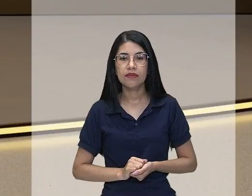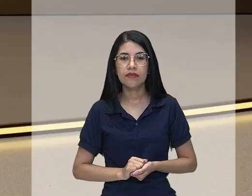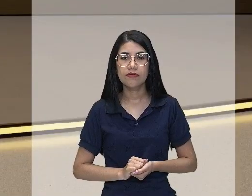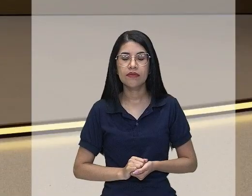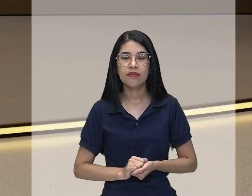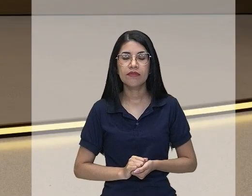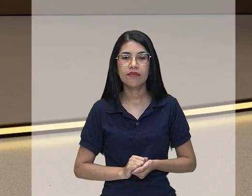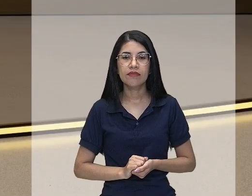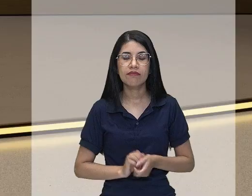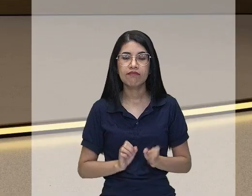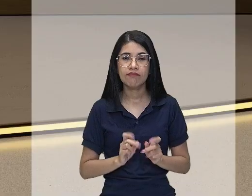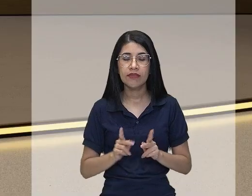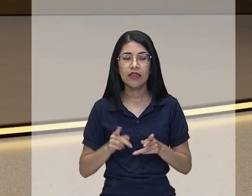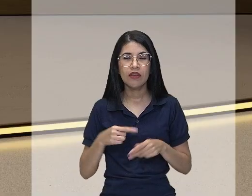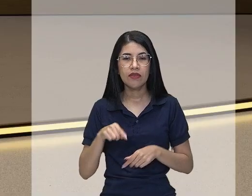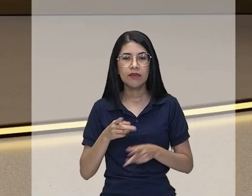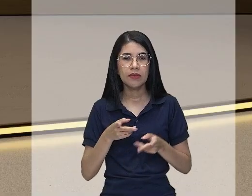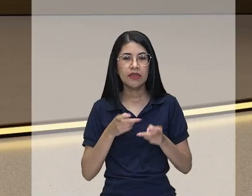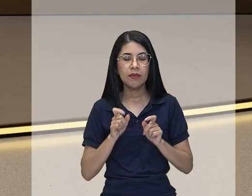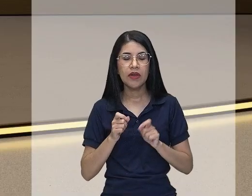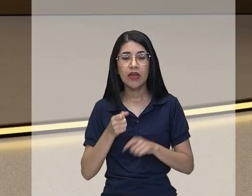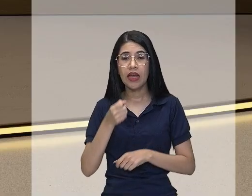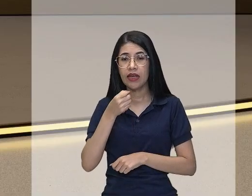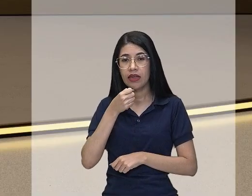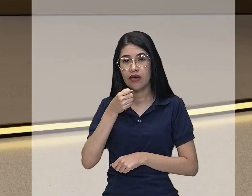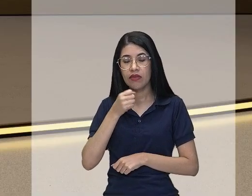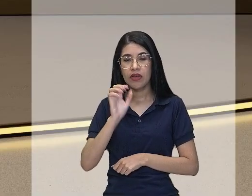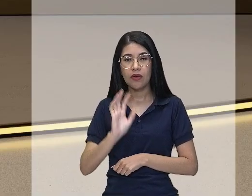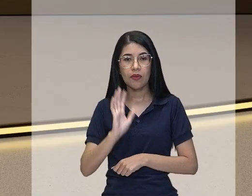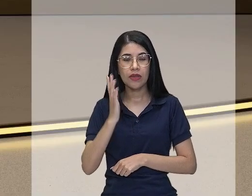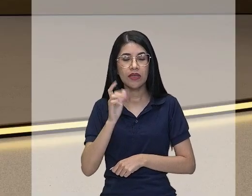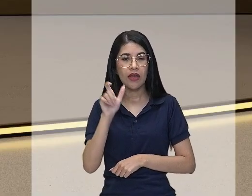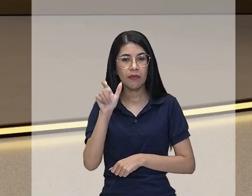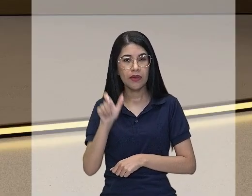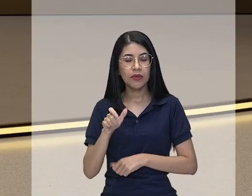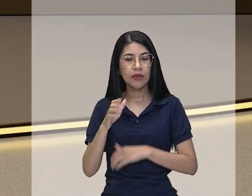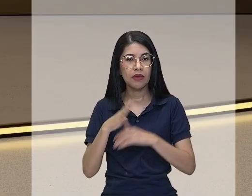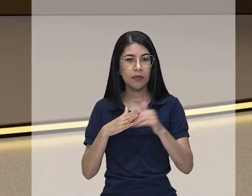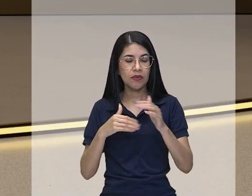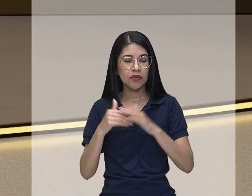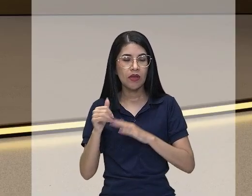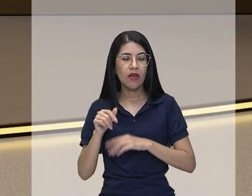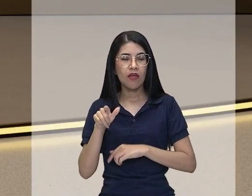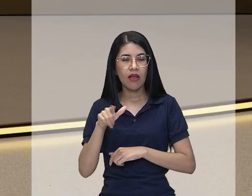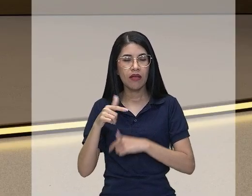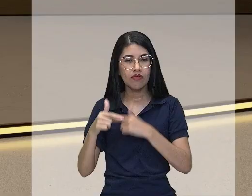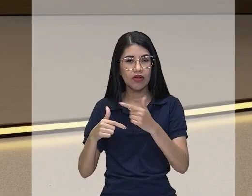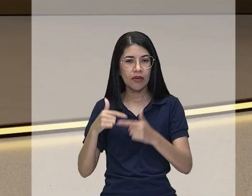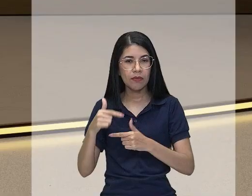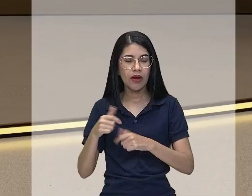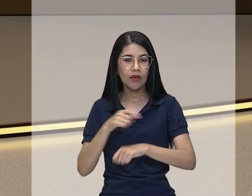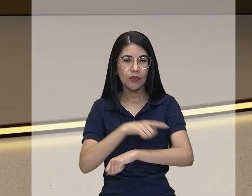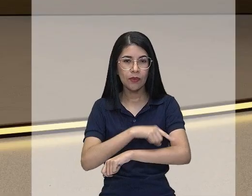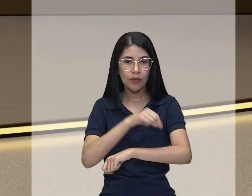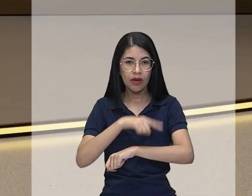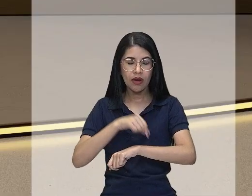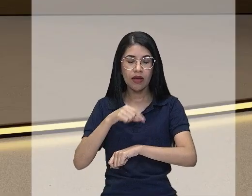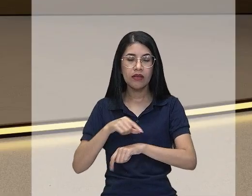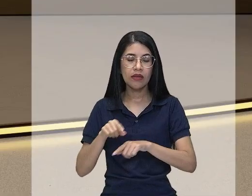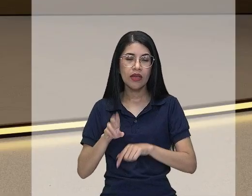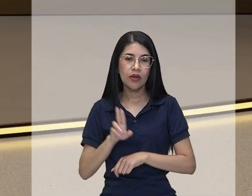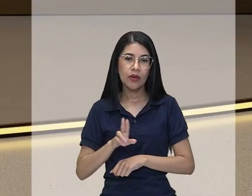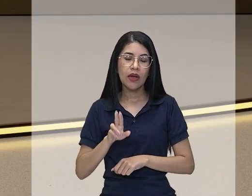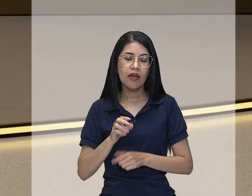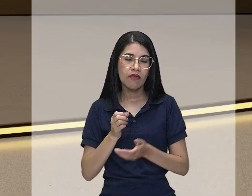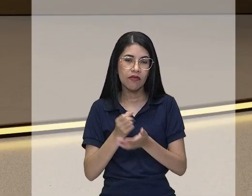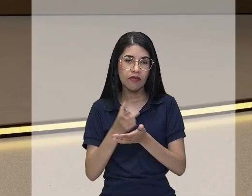Muito bem, né? Então a gente verificou aí essa entrevista que foi realizada com uma pessoa que trabalha no mercado e trabalha exatamente com esses produtos, né?